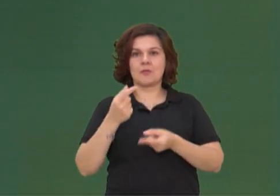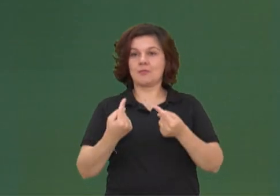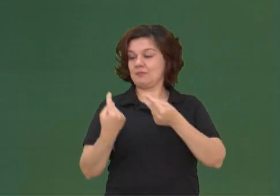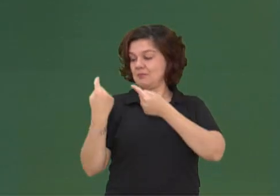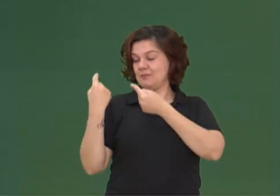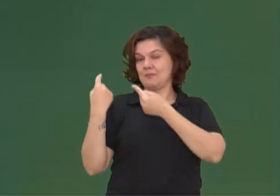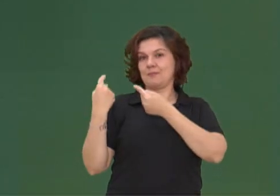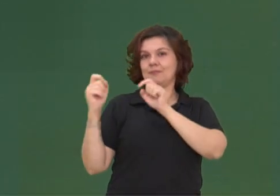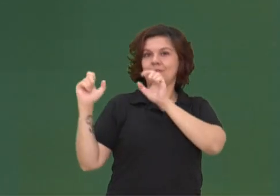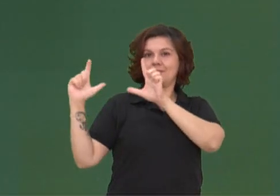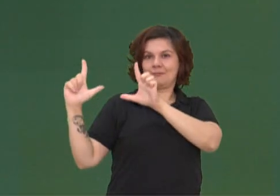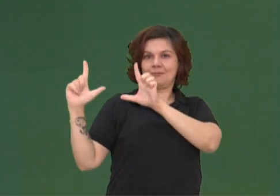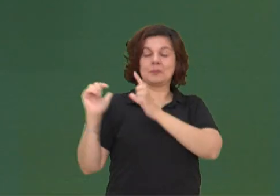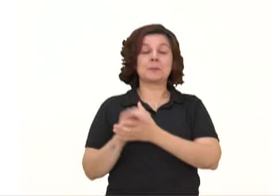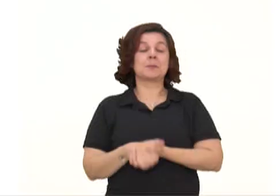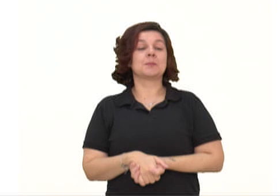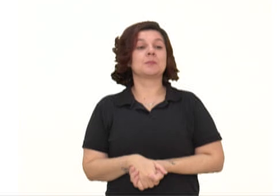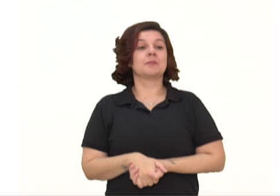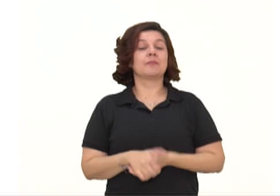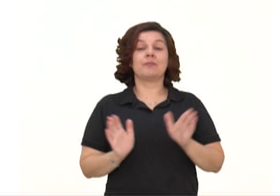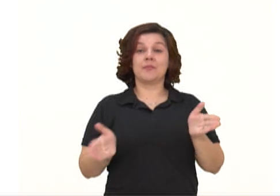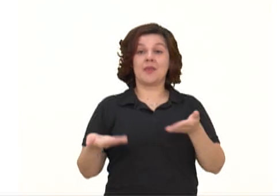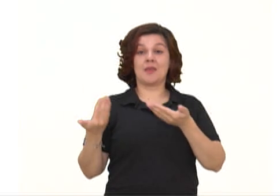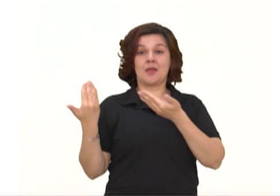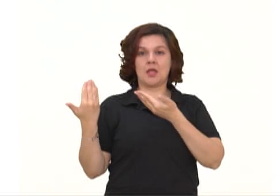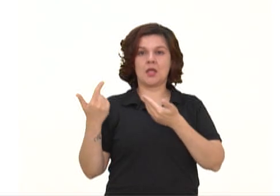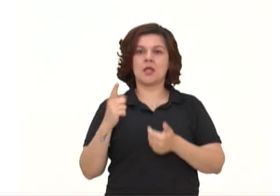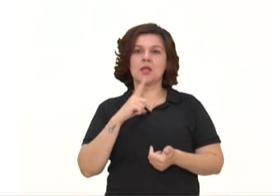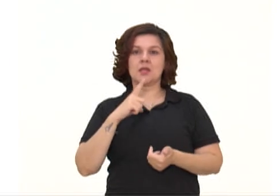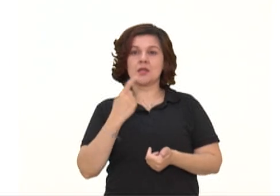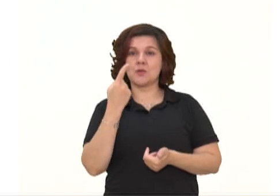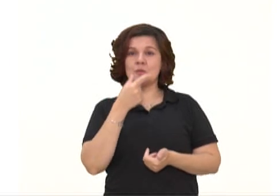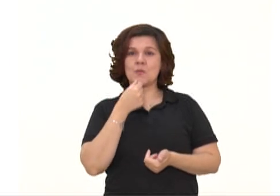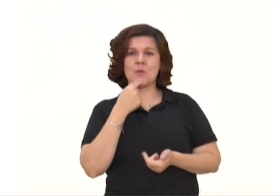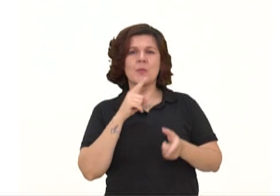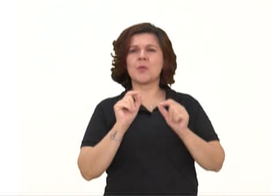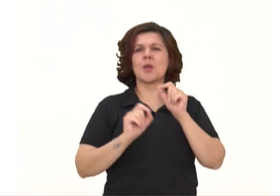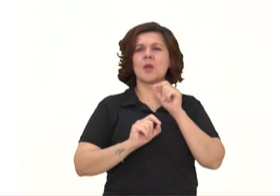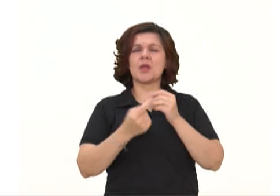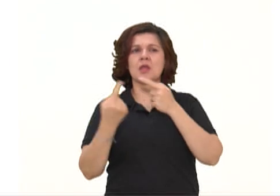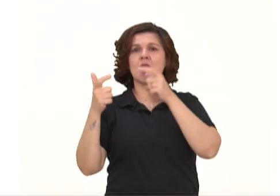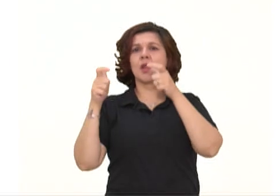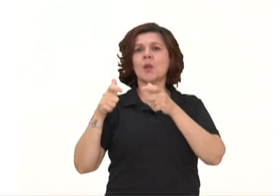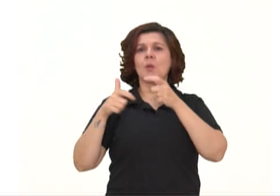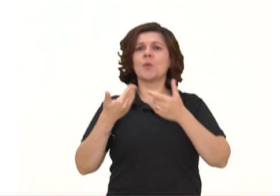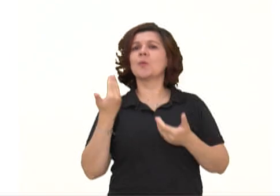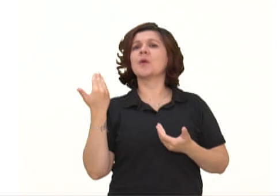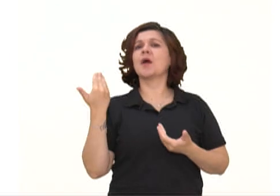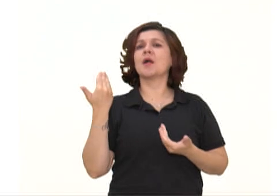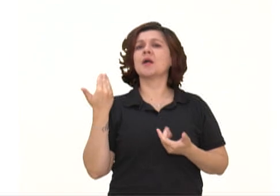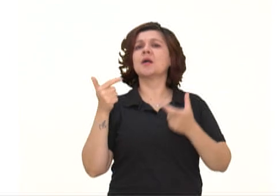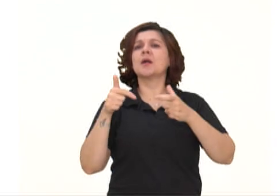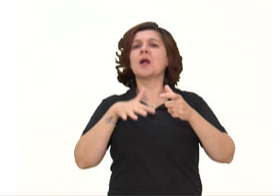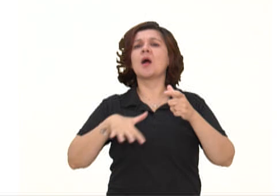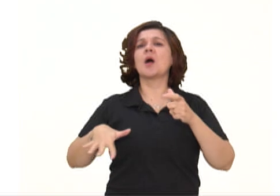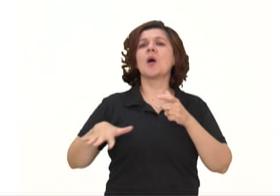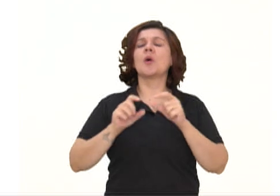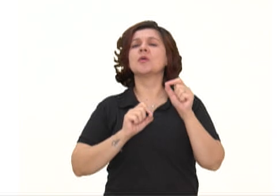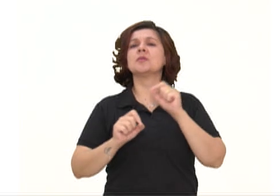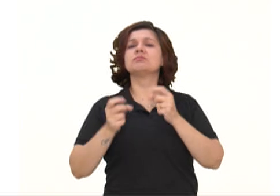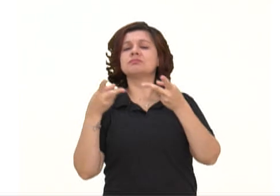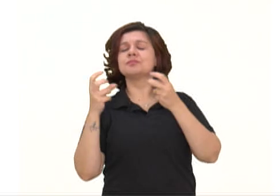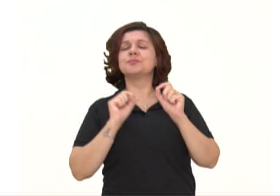GIF como referência. Aqui nós temos ali que tipo de lugar que é esse aqui, pessoal? Alguém aí consegue